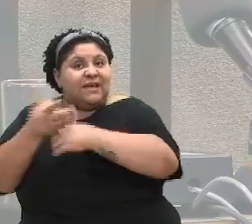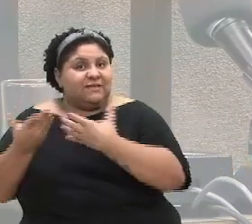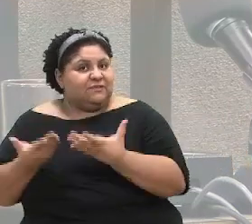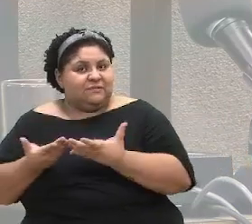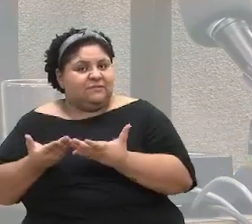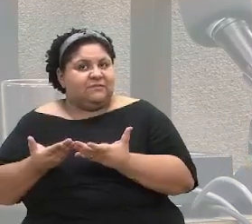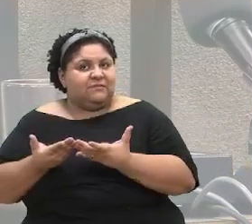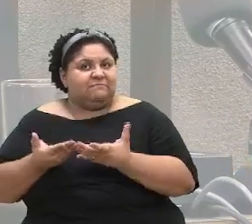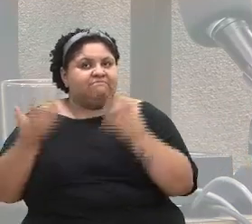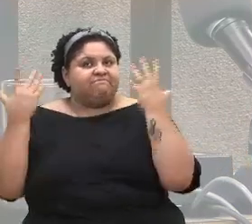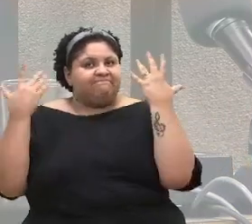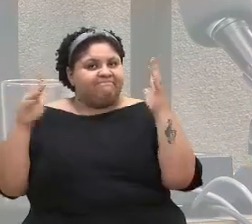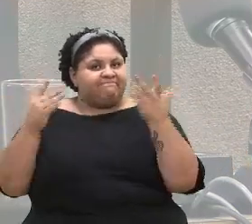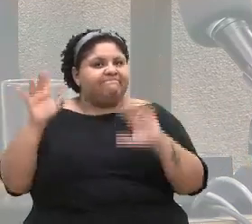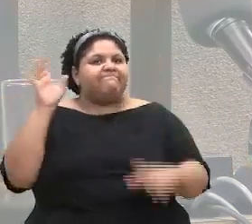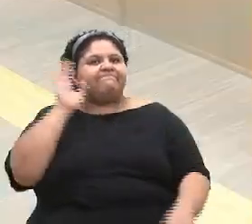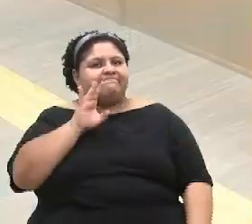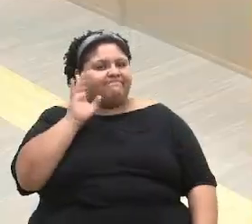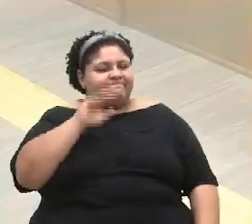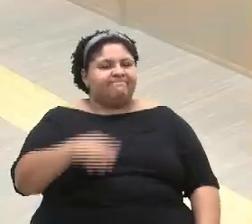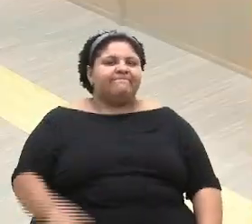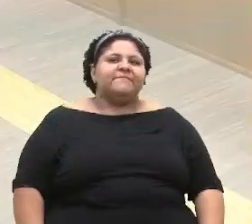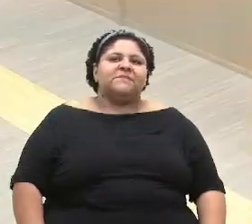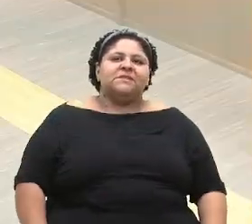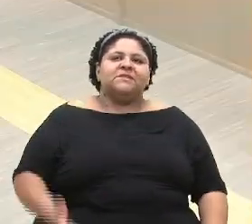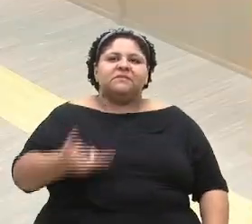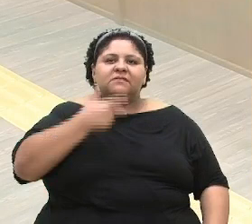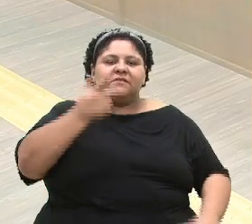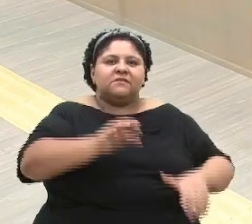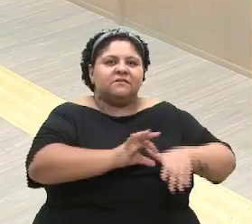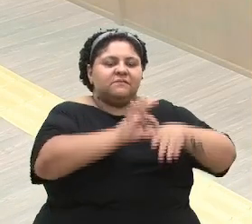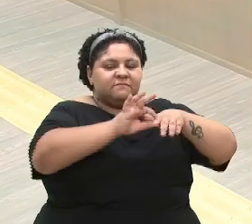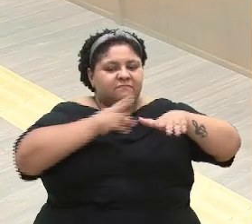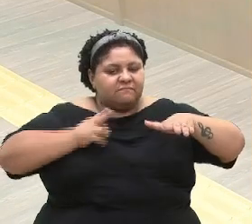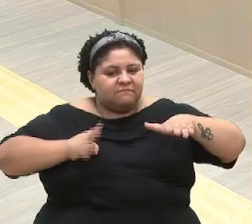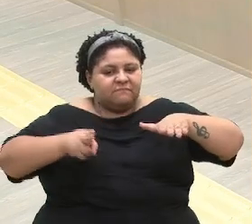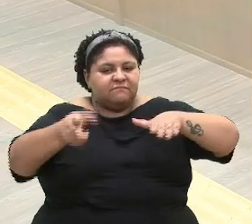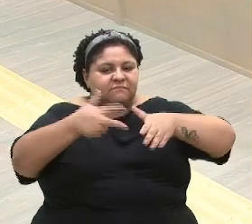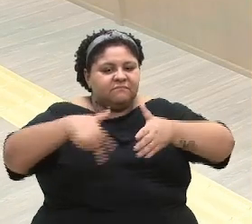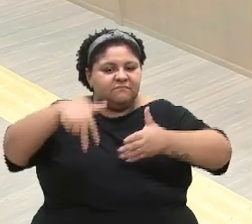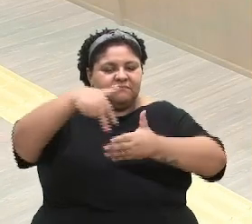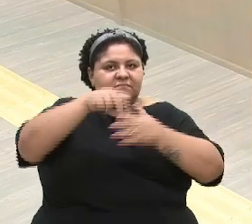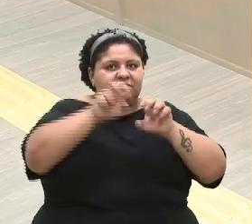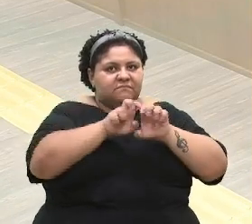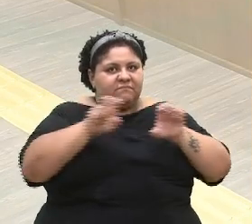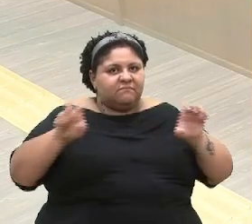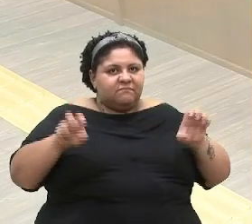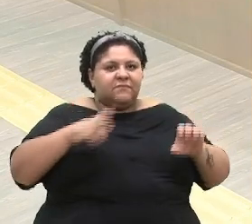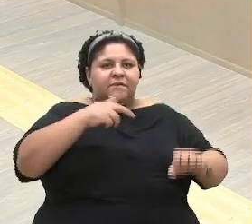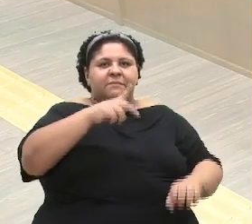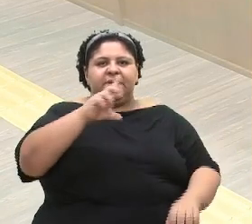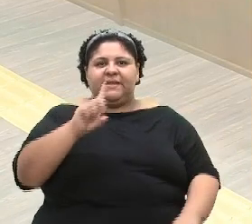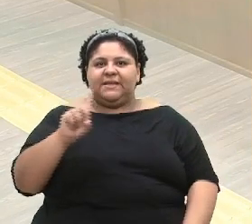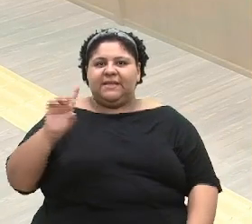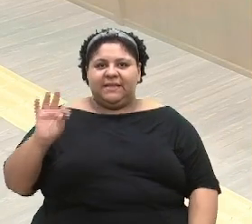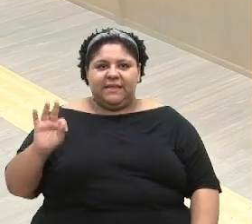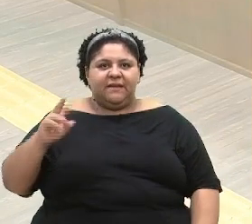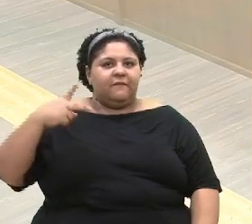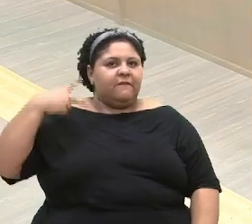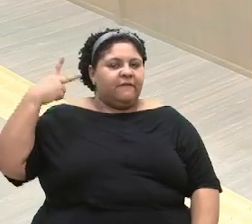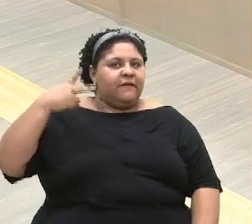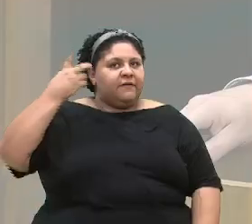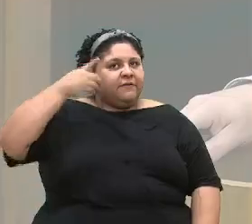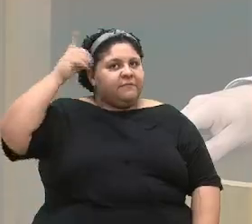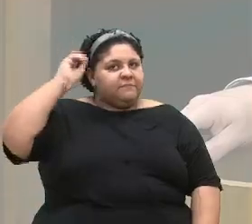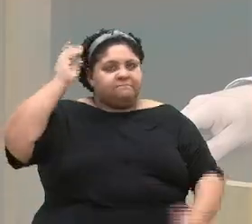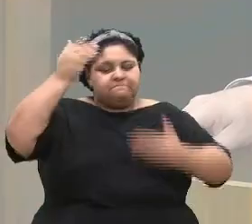estatal. Parabéns, muito legal. Não, obrigado. Em declaração de líder, segue na tribuna a bancada do PDT, vereador Lucas Dil. Obrigado,